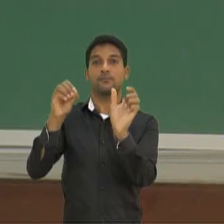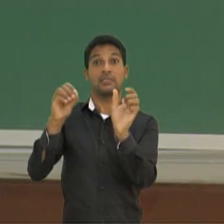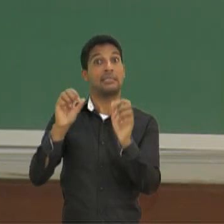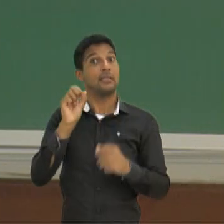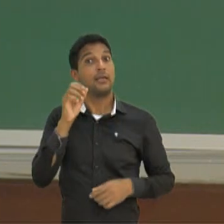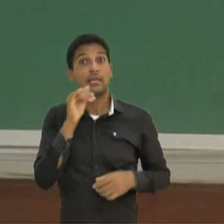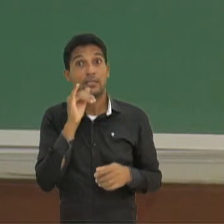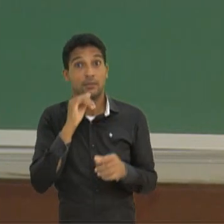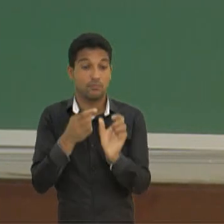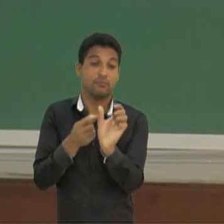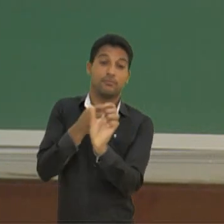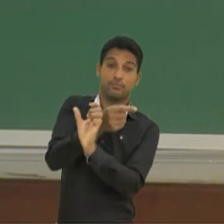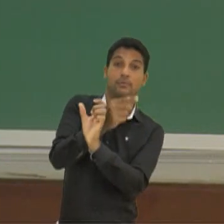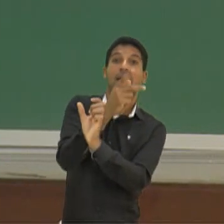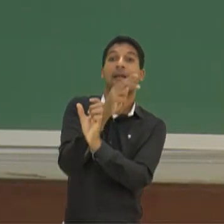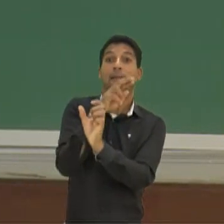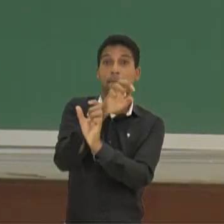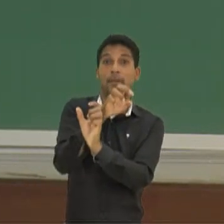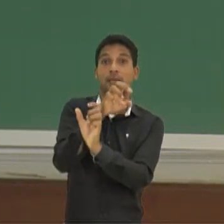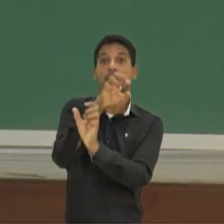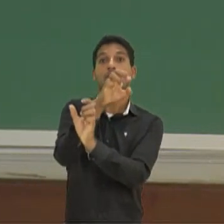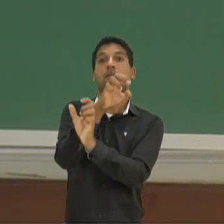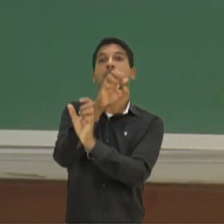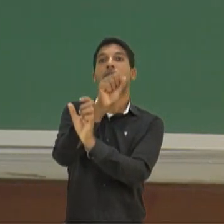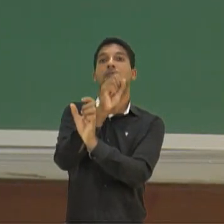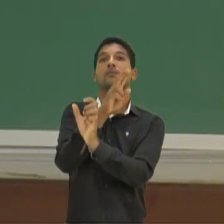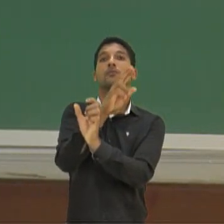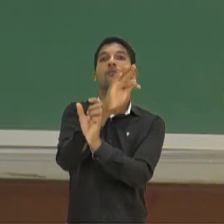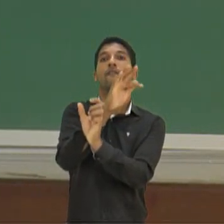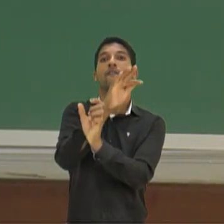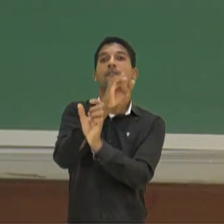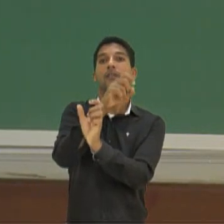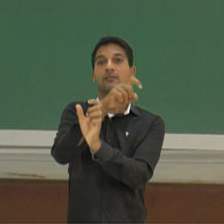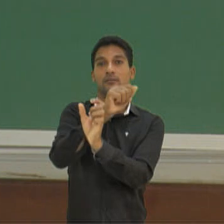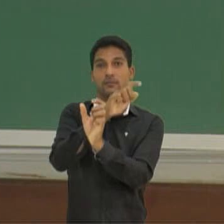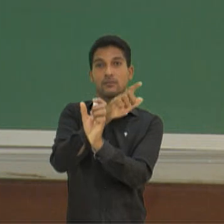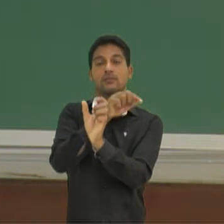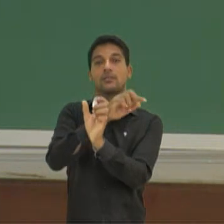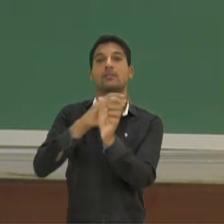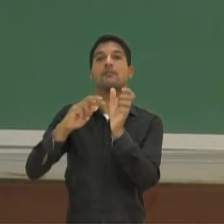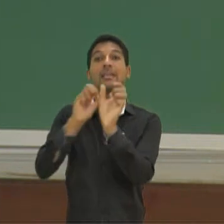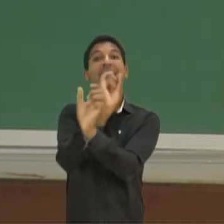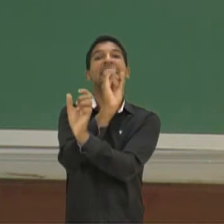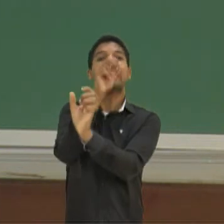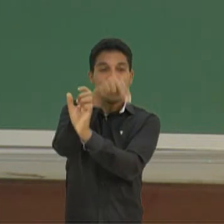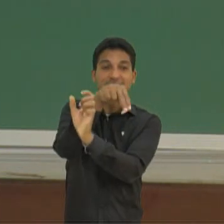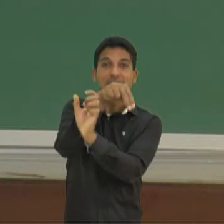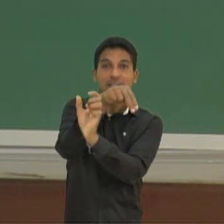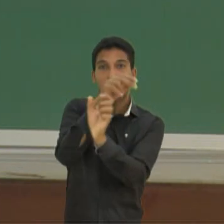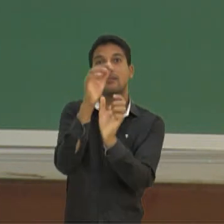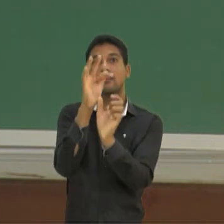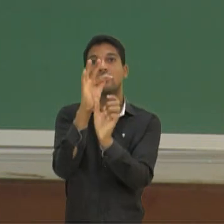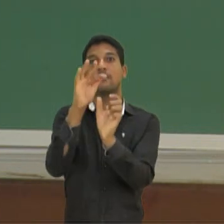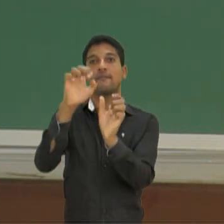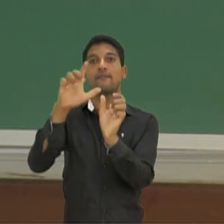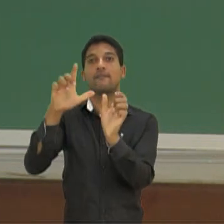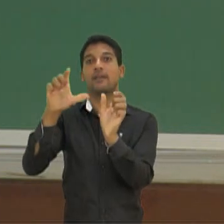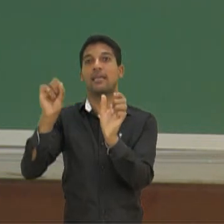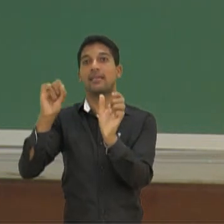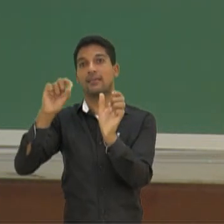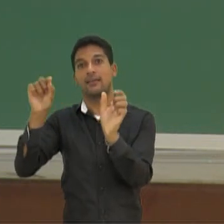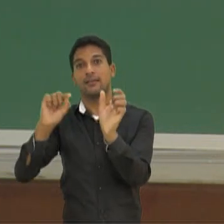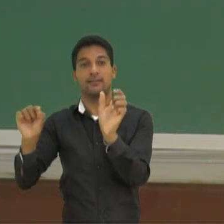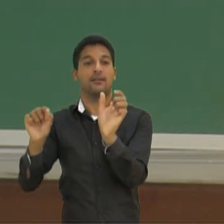derivação prefixal, né? Se eu acrescentar o sufixo mente na palavra feliz, fica felizmente. Eu tenho uma